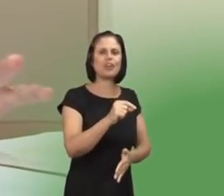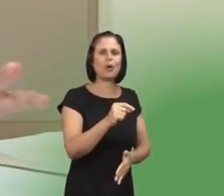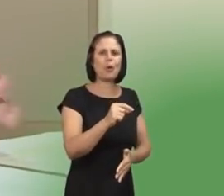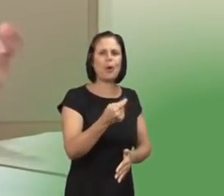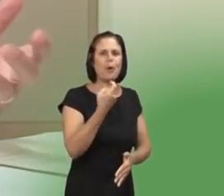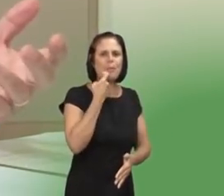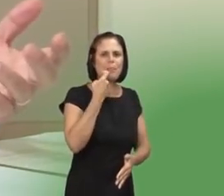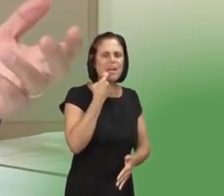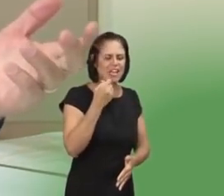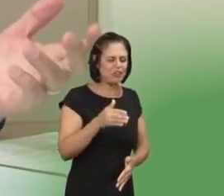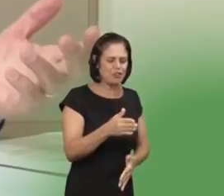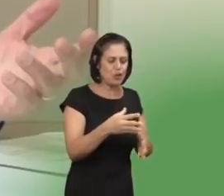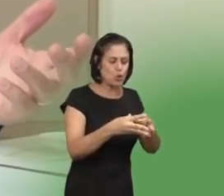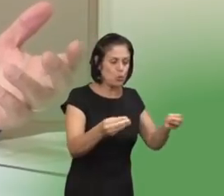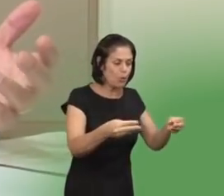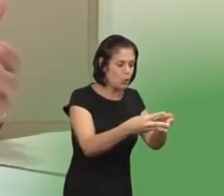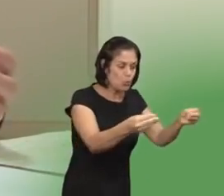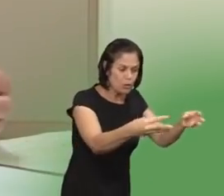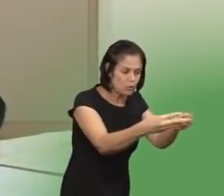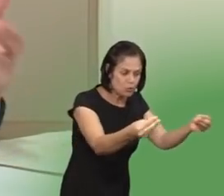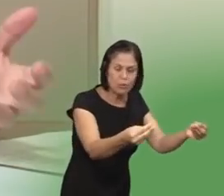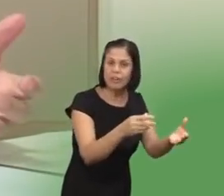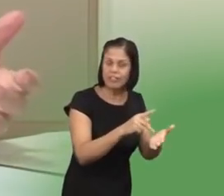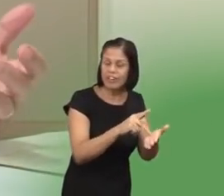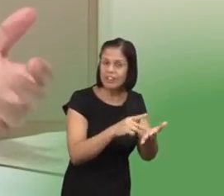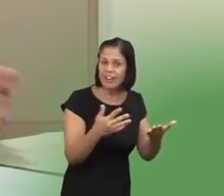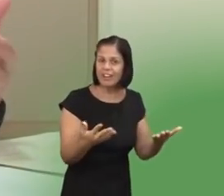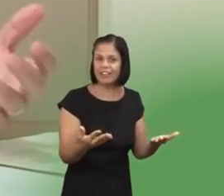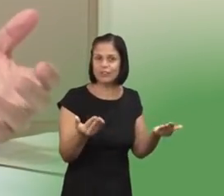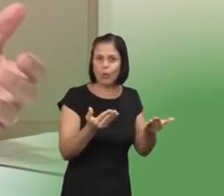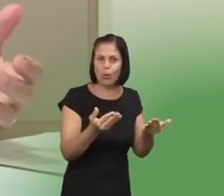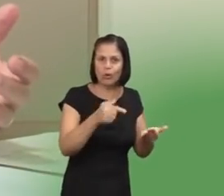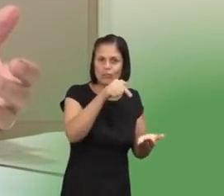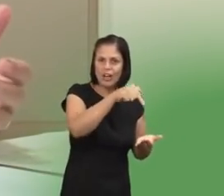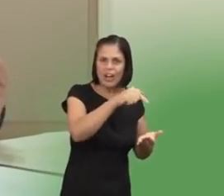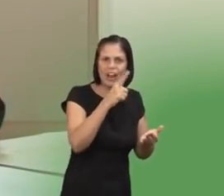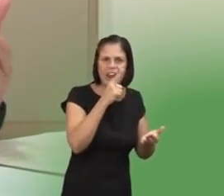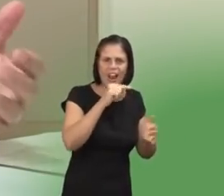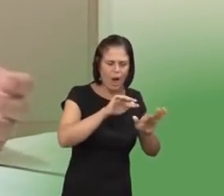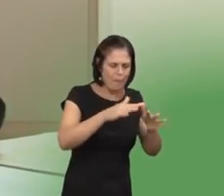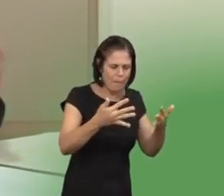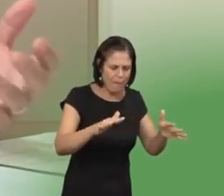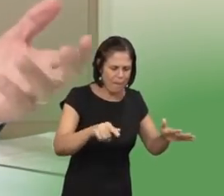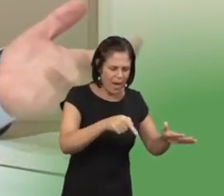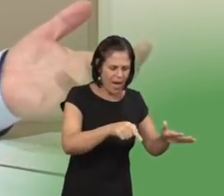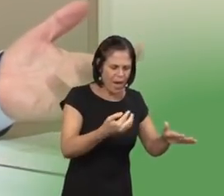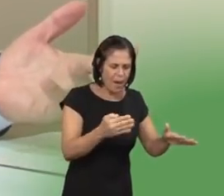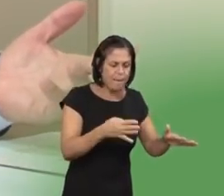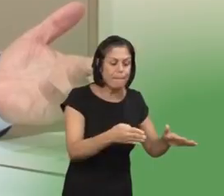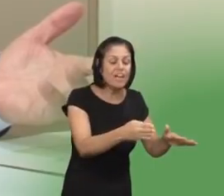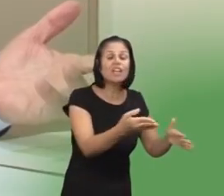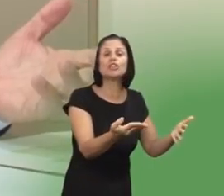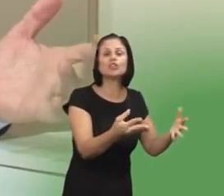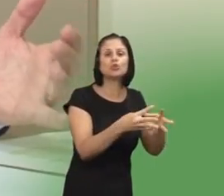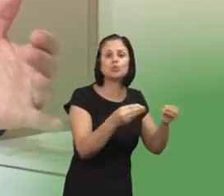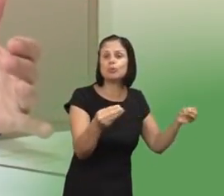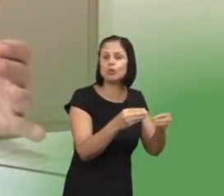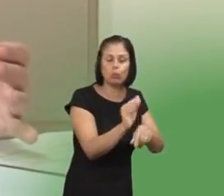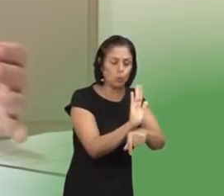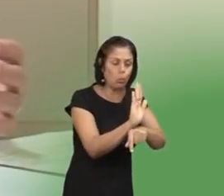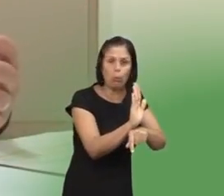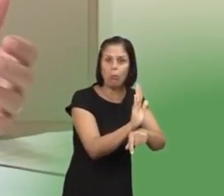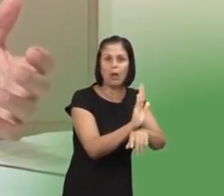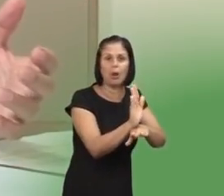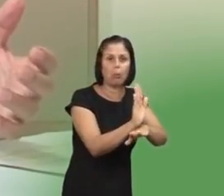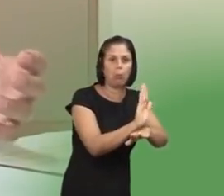Hoje nós vemos isso com muita evidência, como a vida nos oceanos tem sido comprometida pelo alto